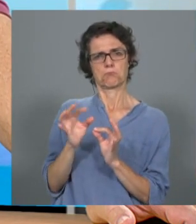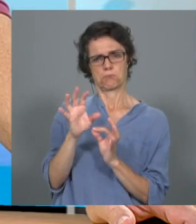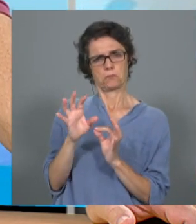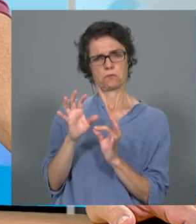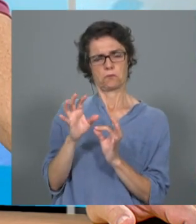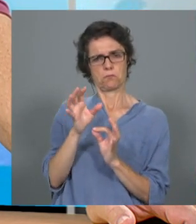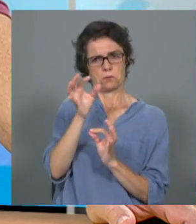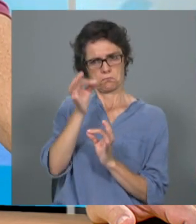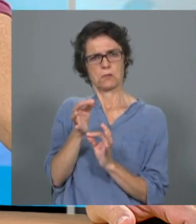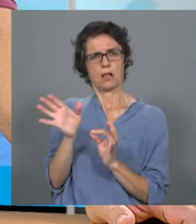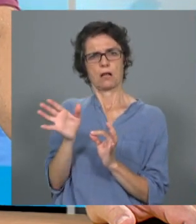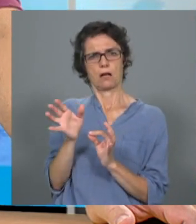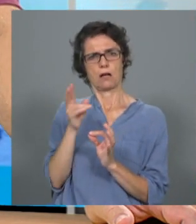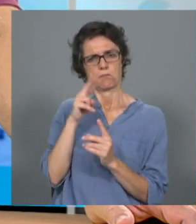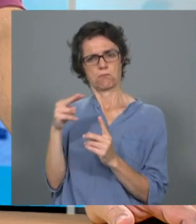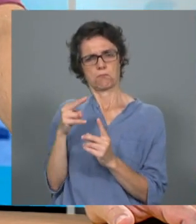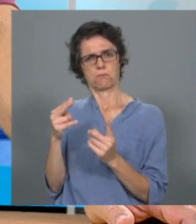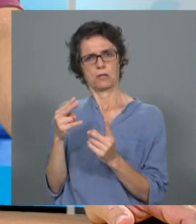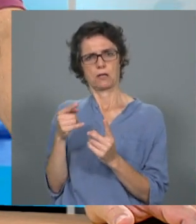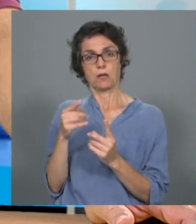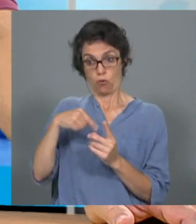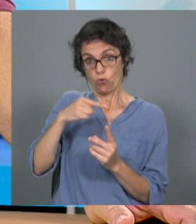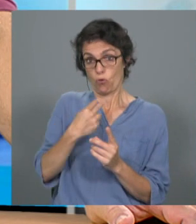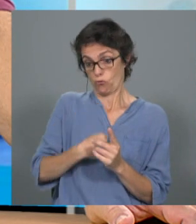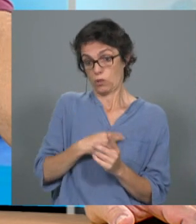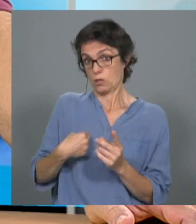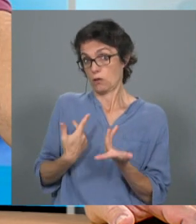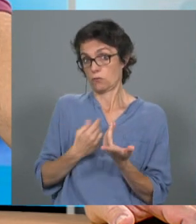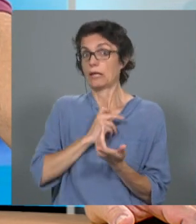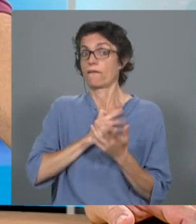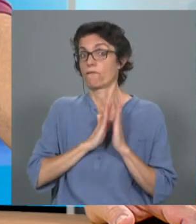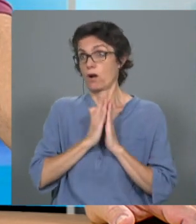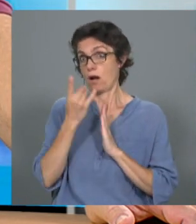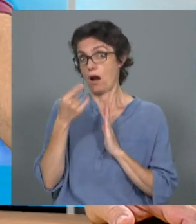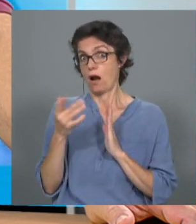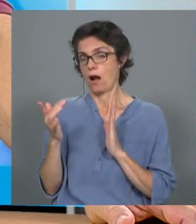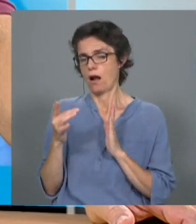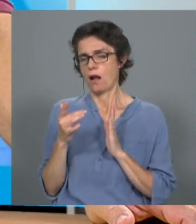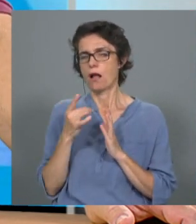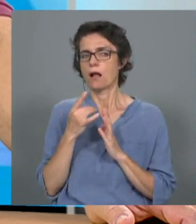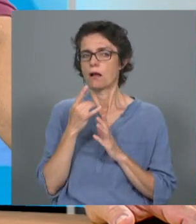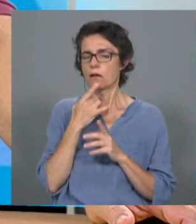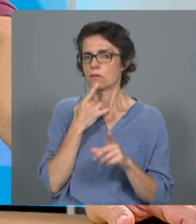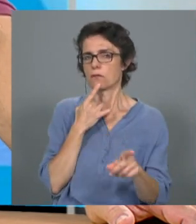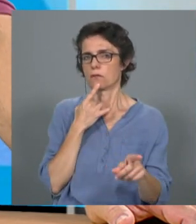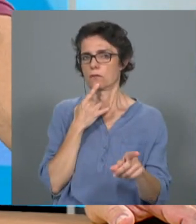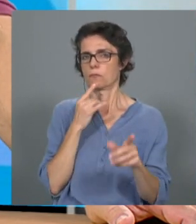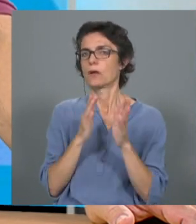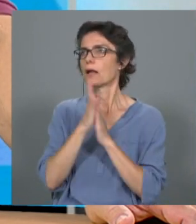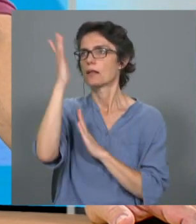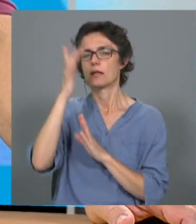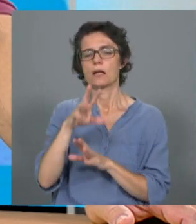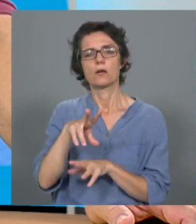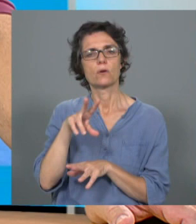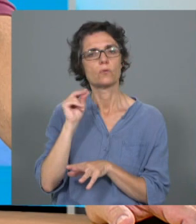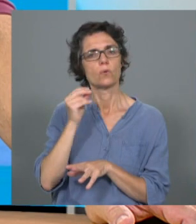distanciamento, nós, os cristãos, pelo menos, nós que temos fé, reconheceríamos que Deus não nos abandona, que Deus não